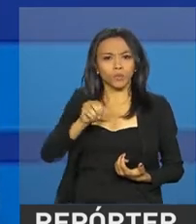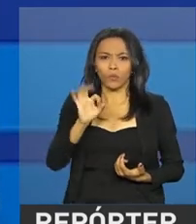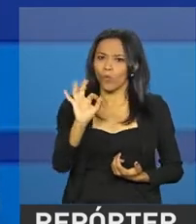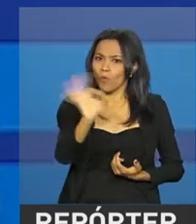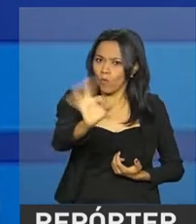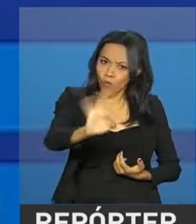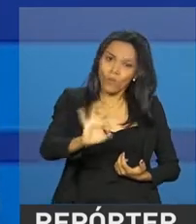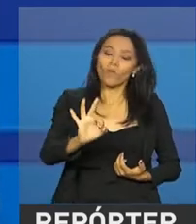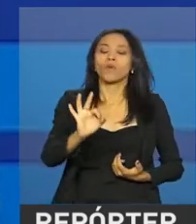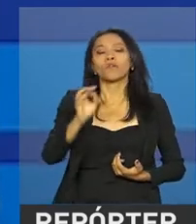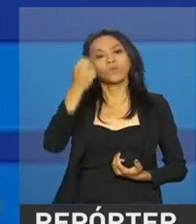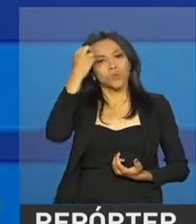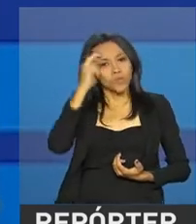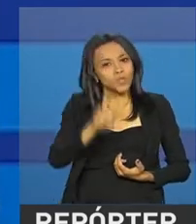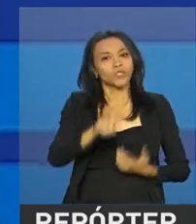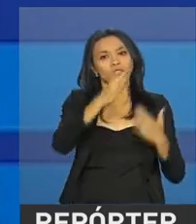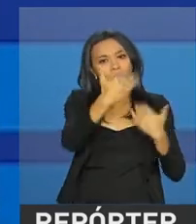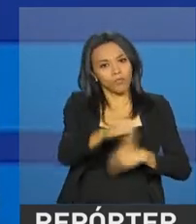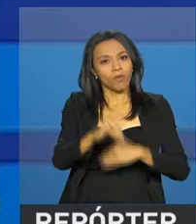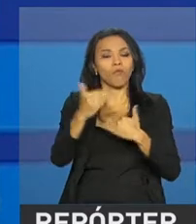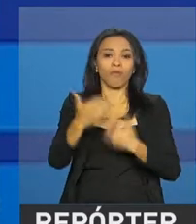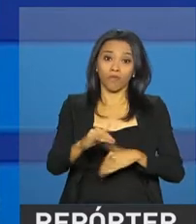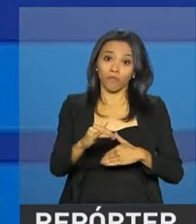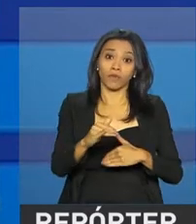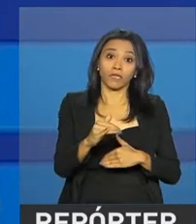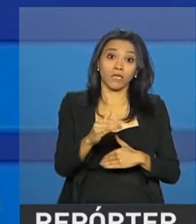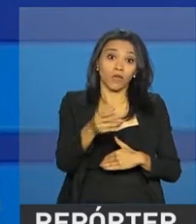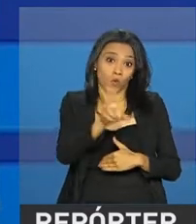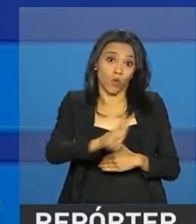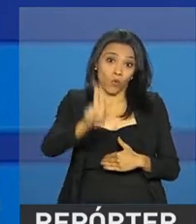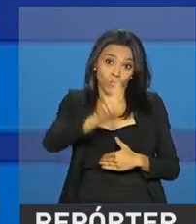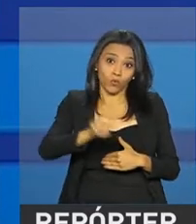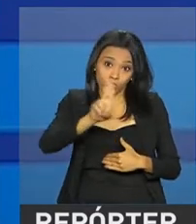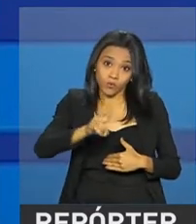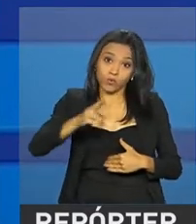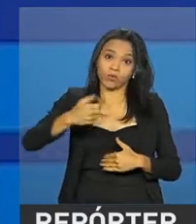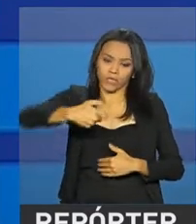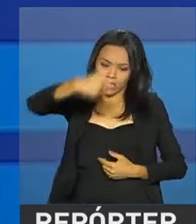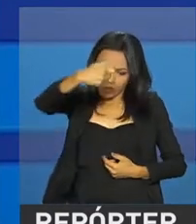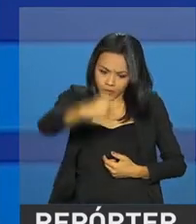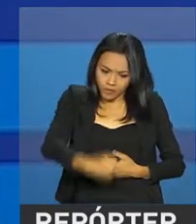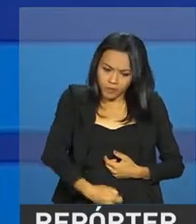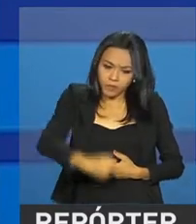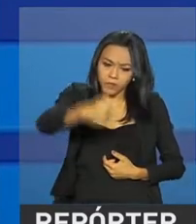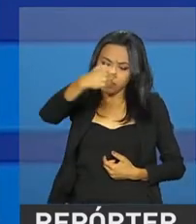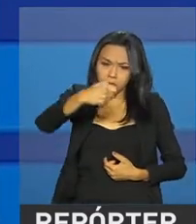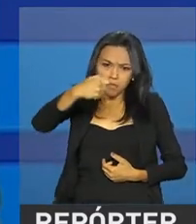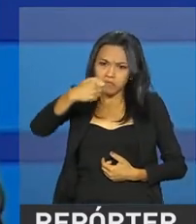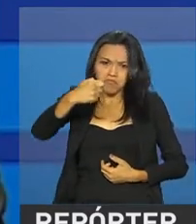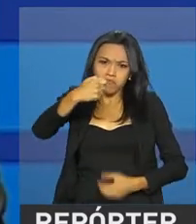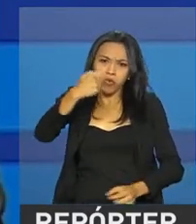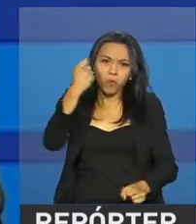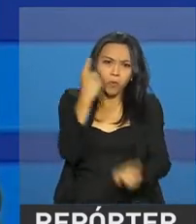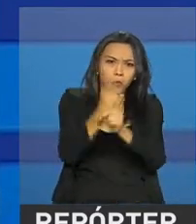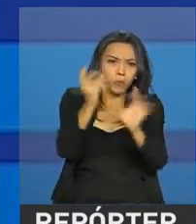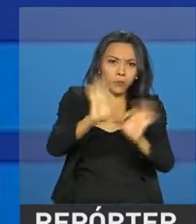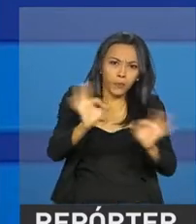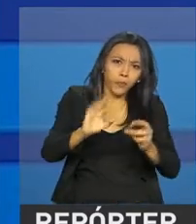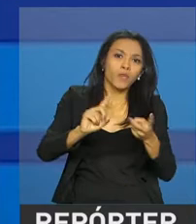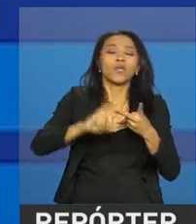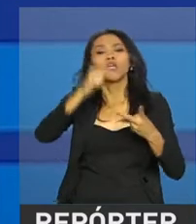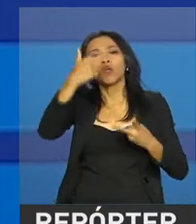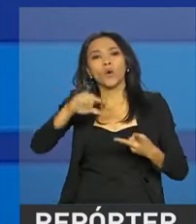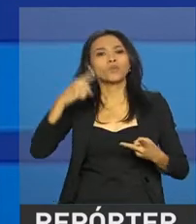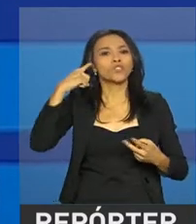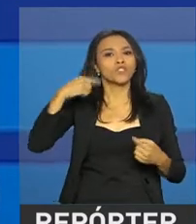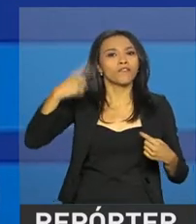inteiro, nos dois dias de certame, tanto com o uso de detectores de metal, quanto com o uso de detectores de frequência,